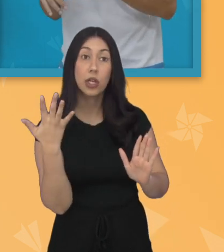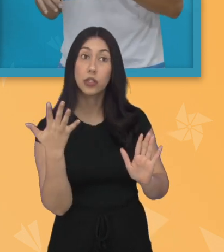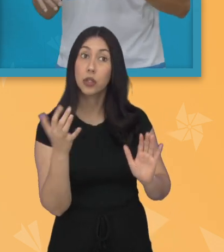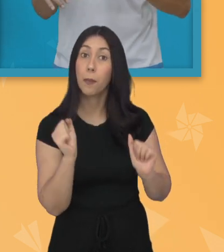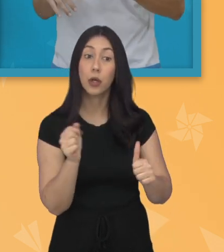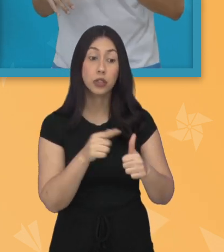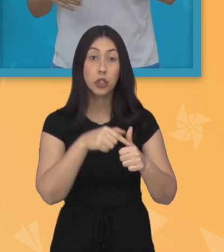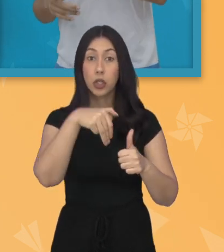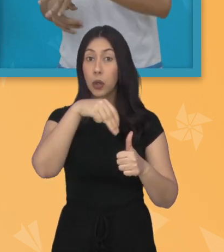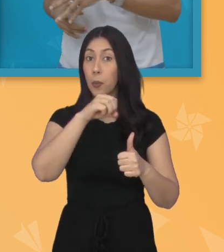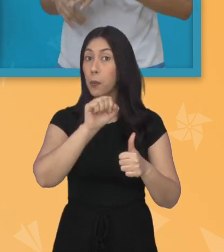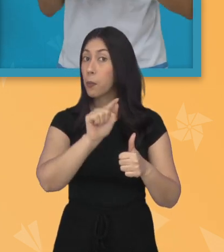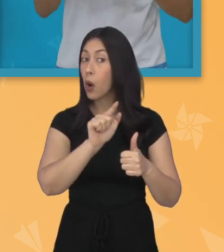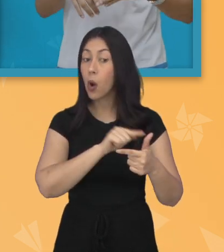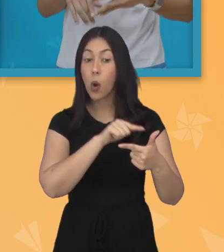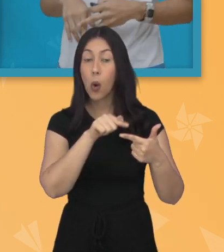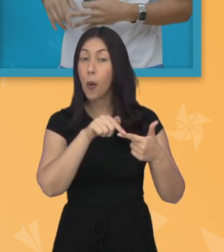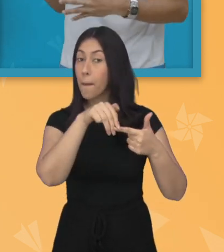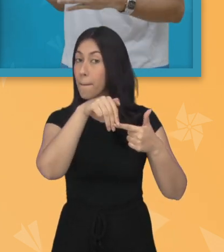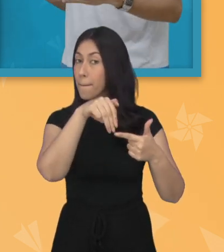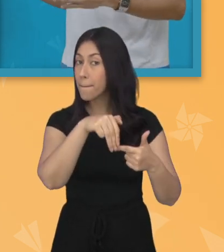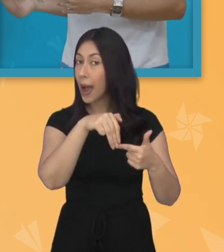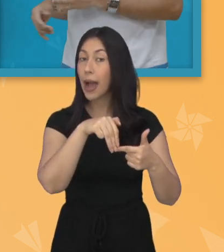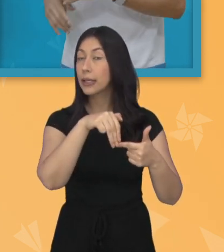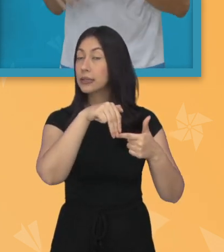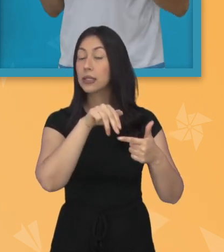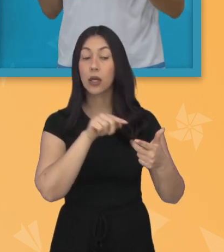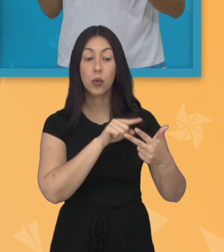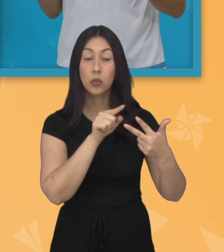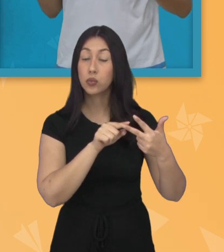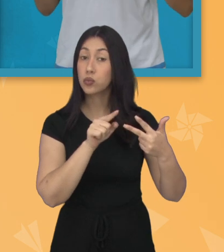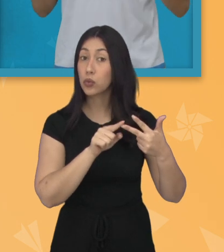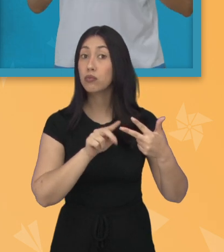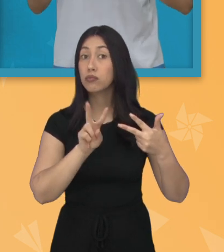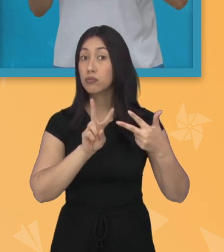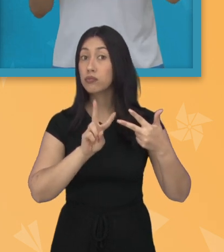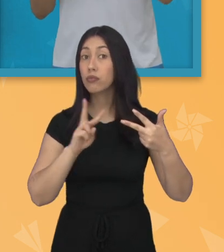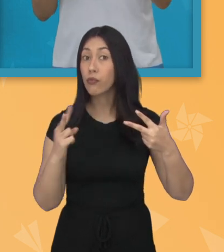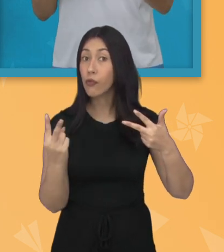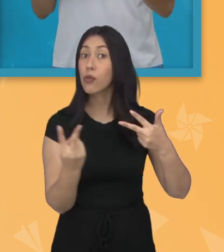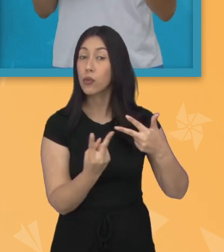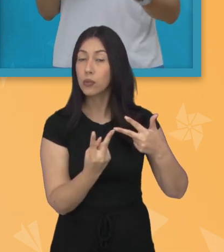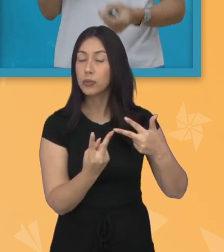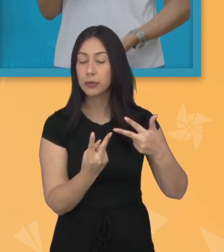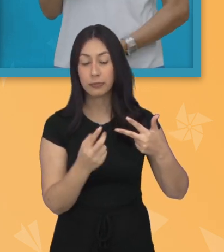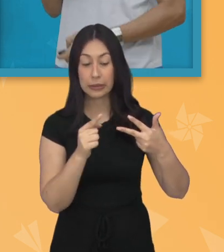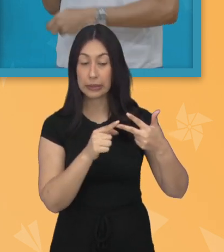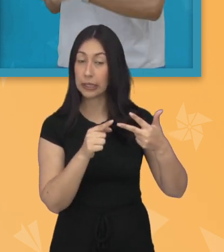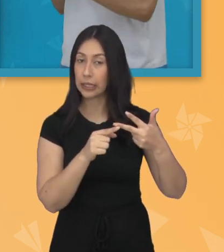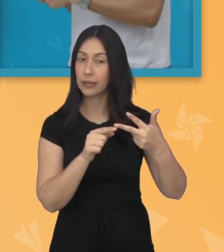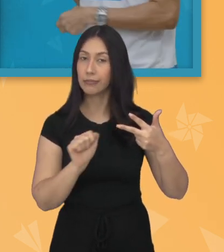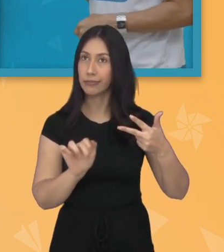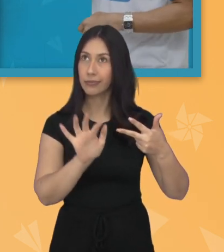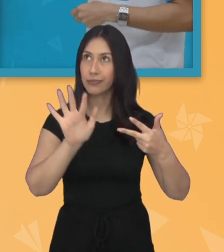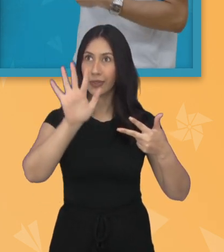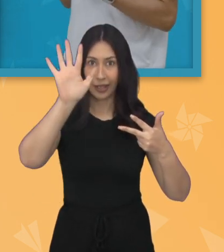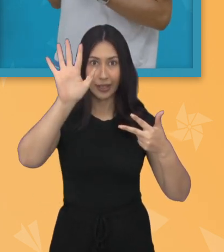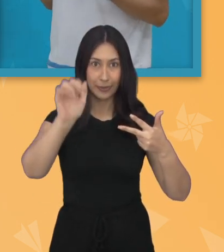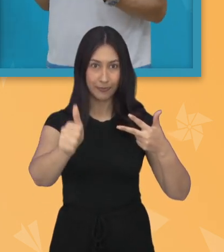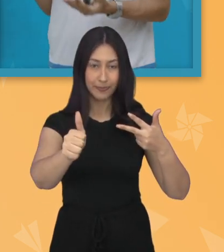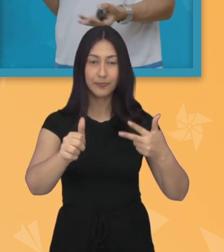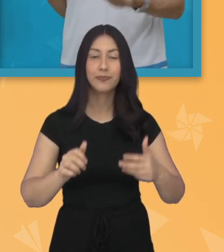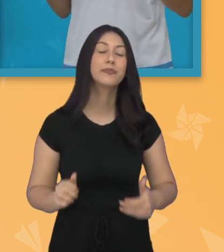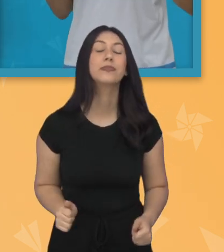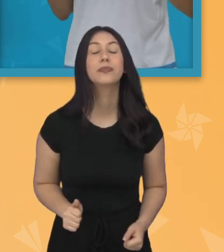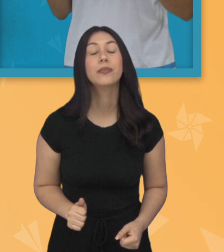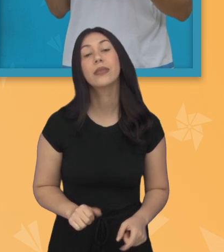número de mols, número de massa, geralmente em gramas, ou mesmo o volume, principalmente quando se tratar de gases, tudo bem?